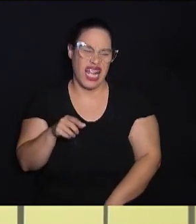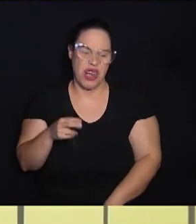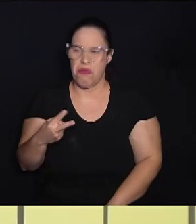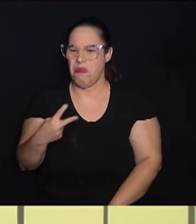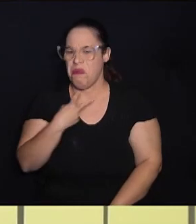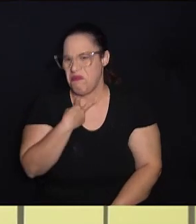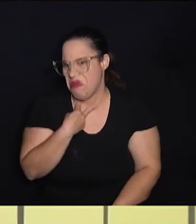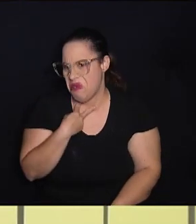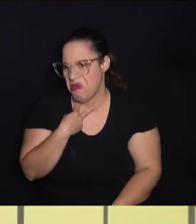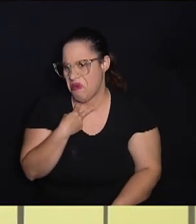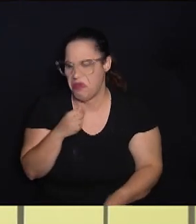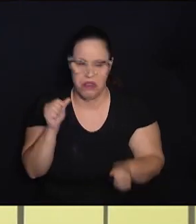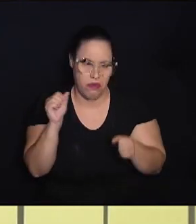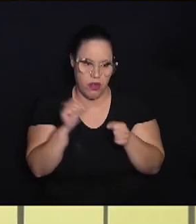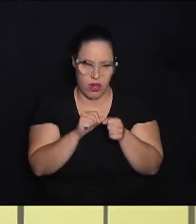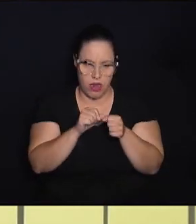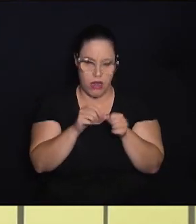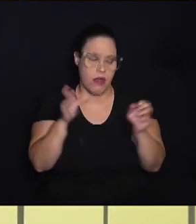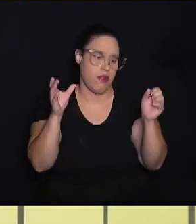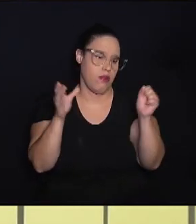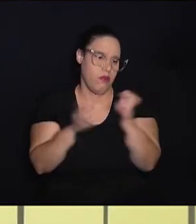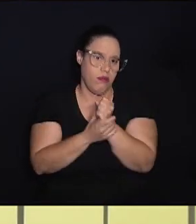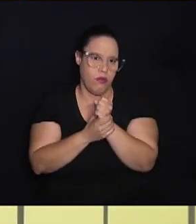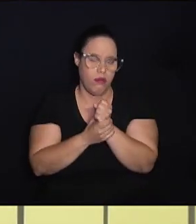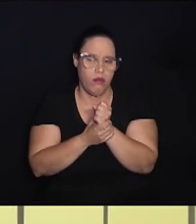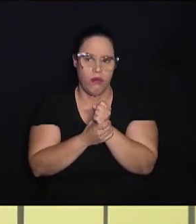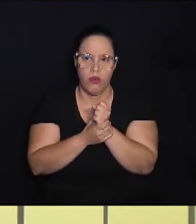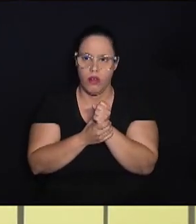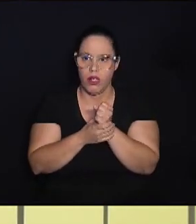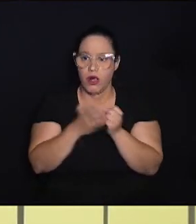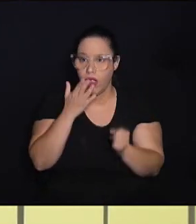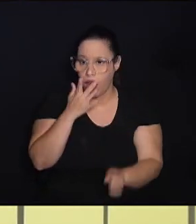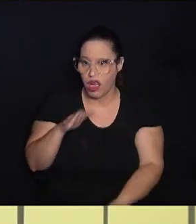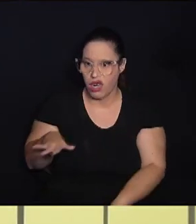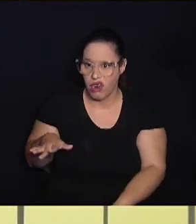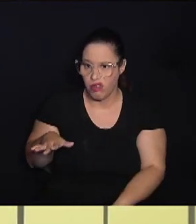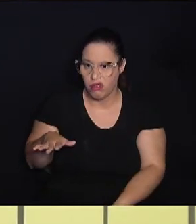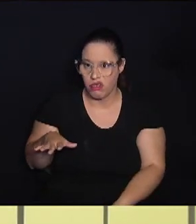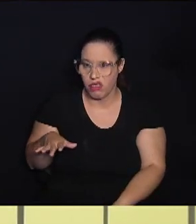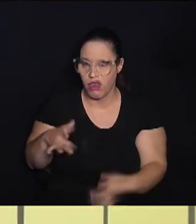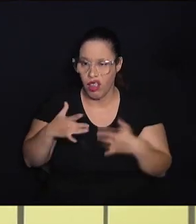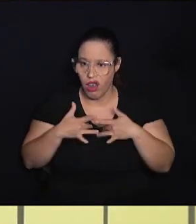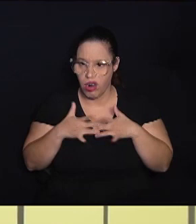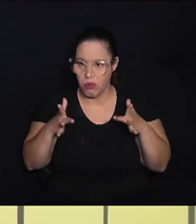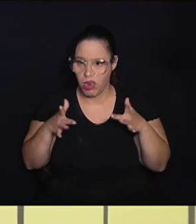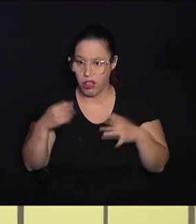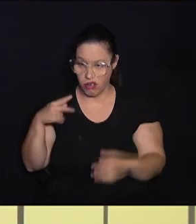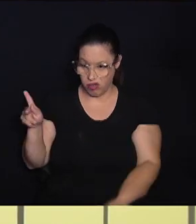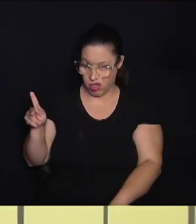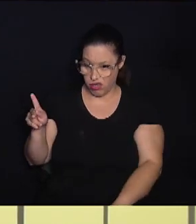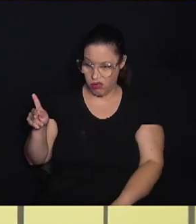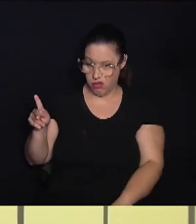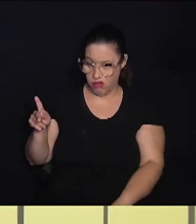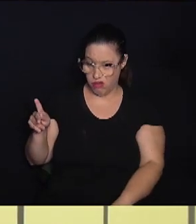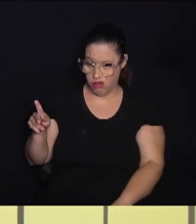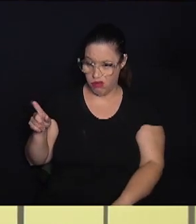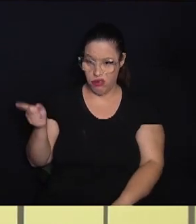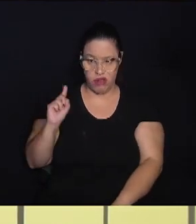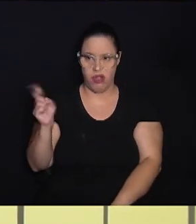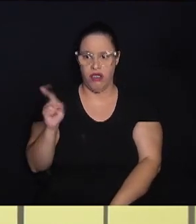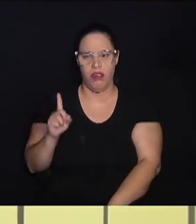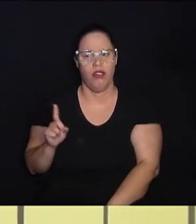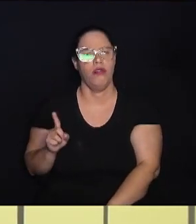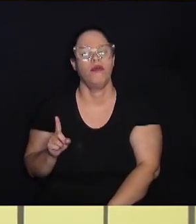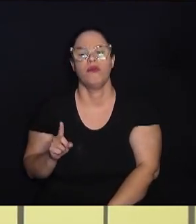fazendo um bloqueio na na na criança e nas formas de expressão e a gente e a gente deixa de falar